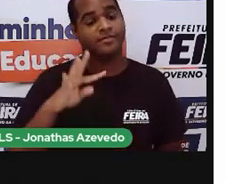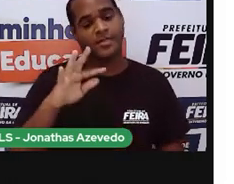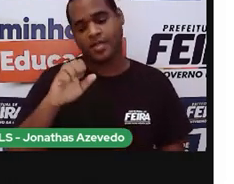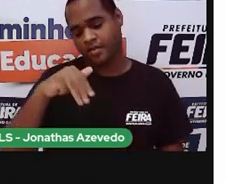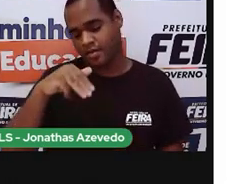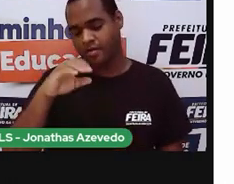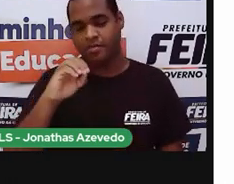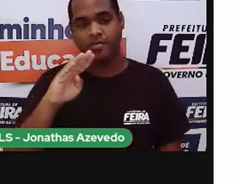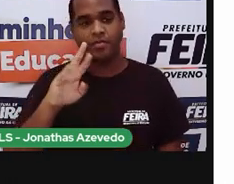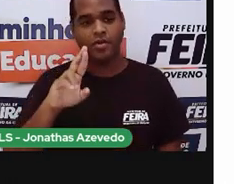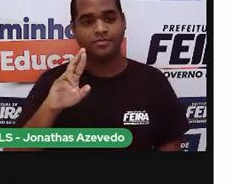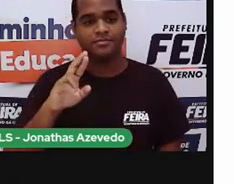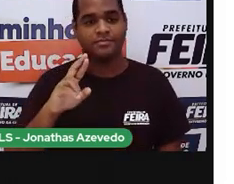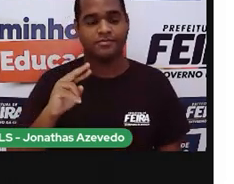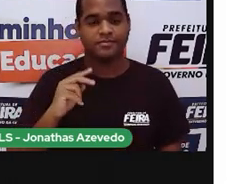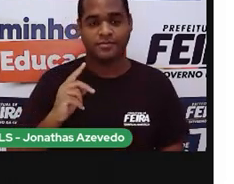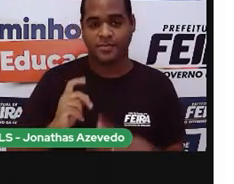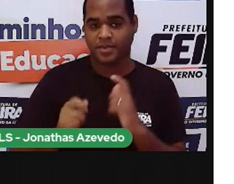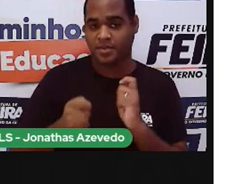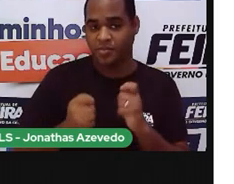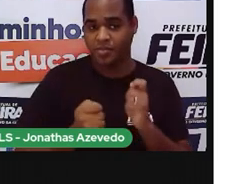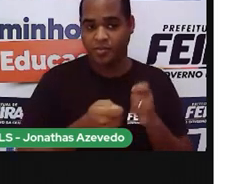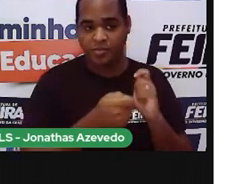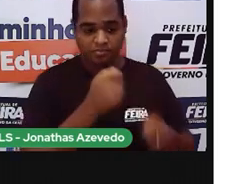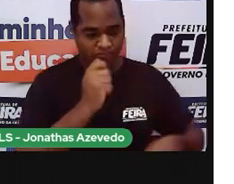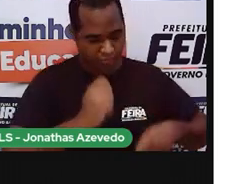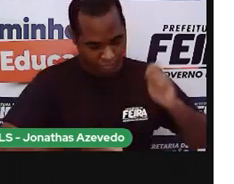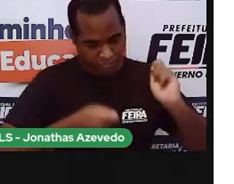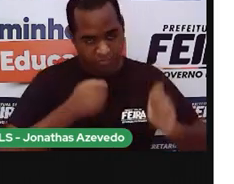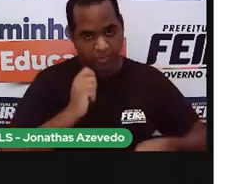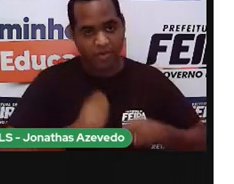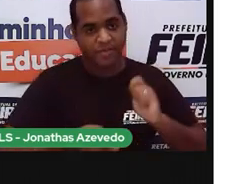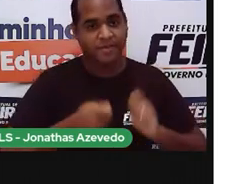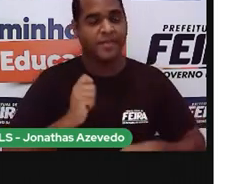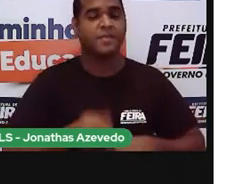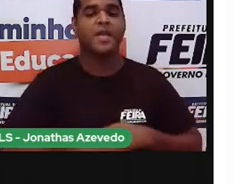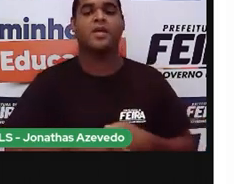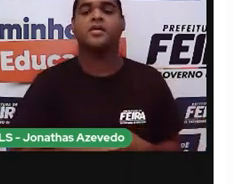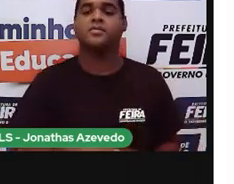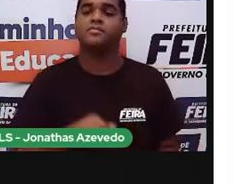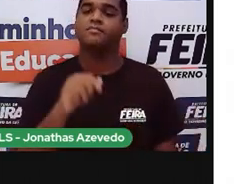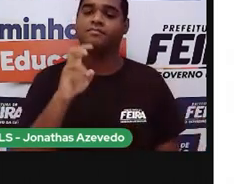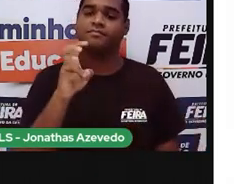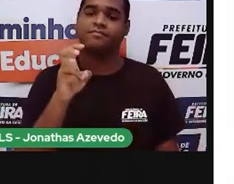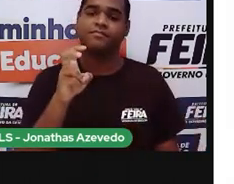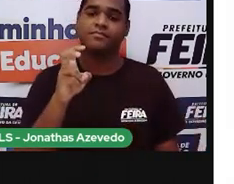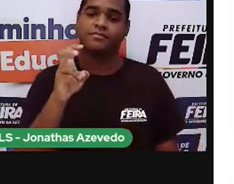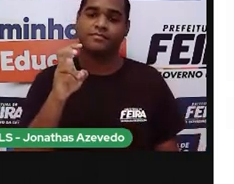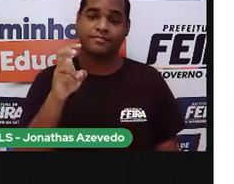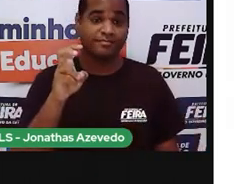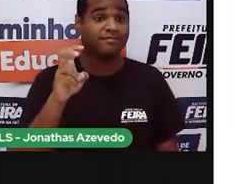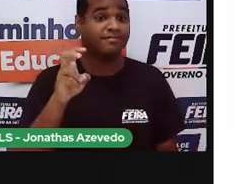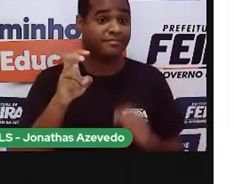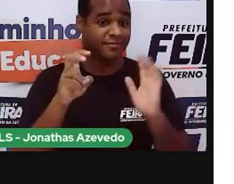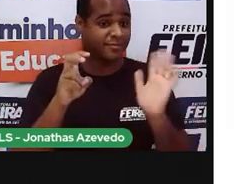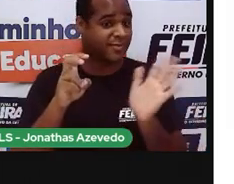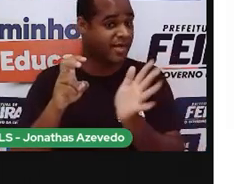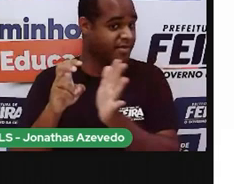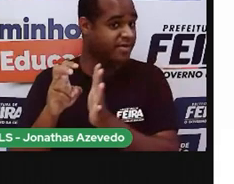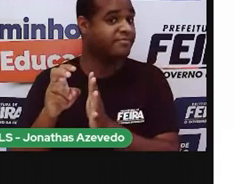Tambor. Isso mesmo, um tambor. E o número 5, que nós também vimos na nossa